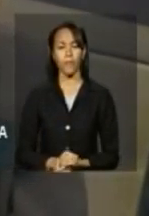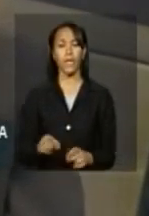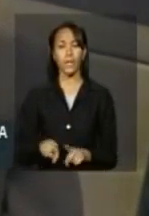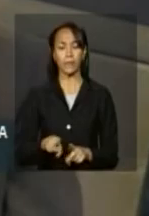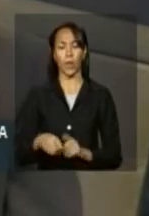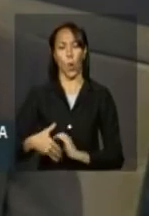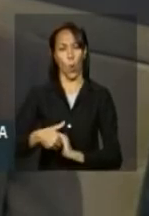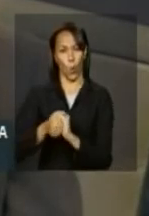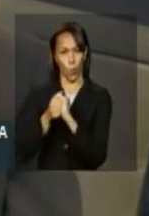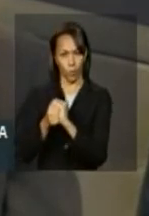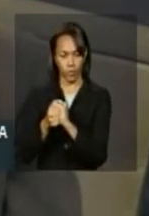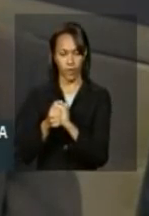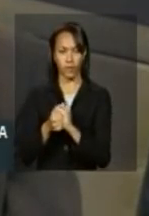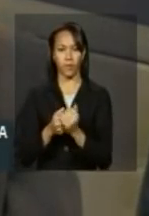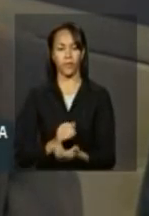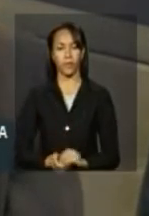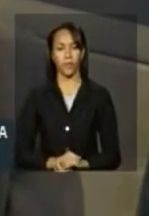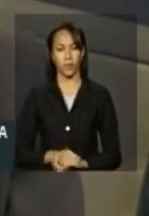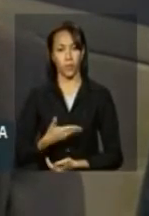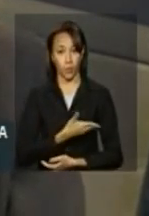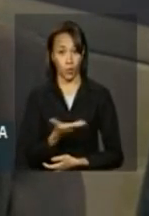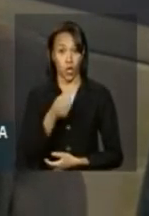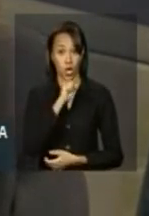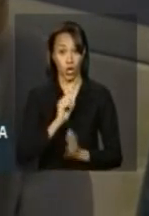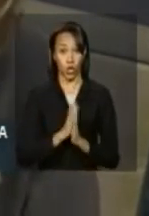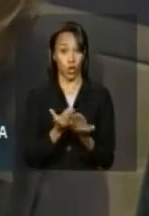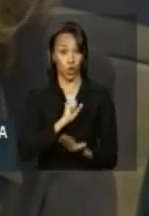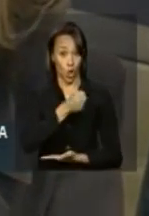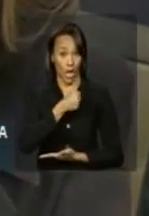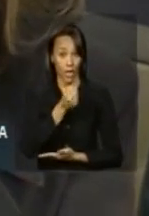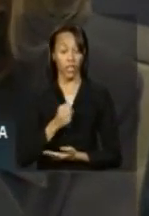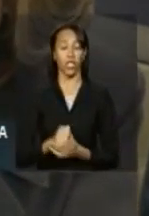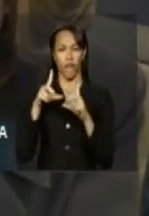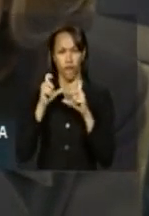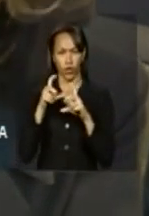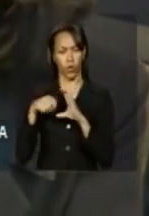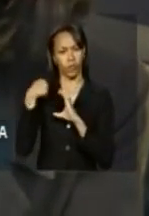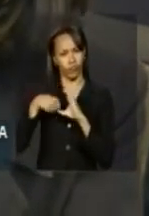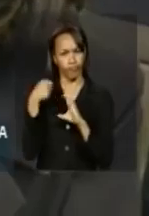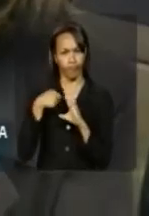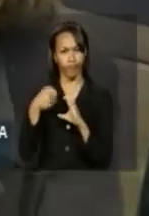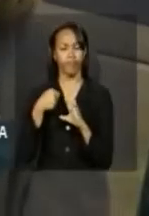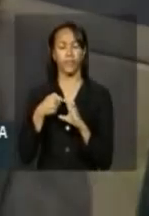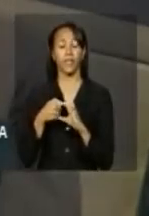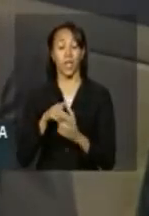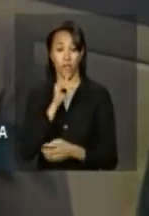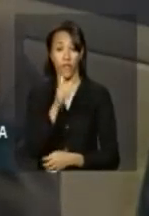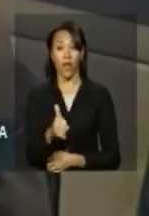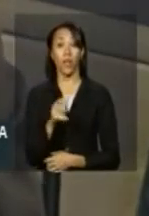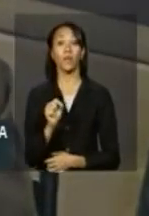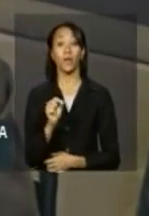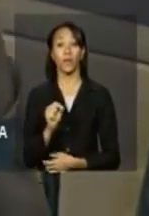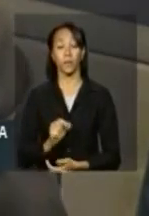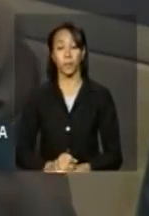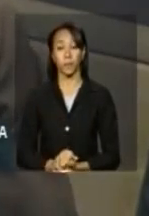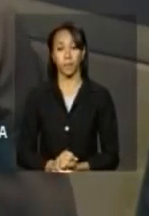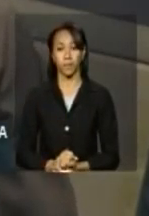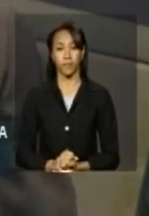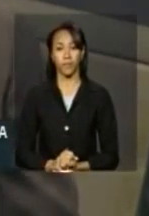Cumprimentar senhores jornalistas, fotógrafos e cinegrafistas, e dizer que